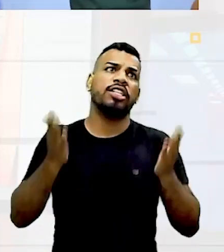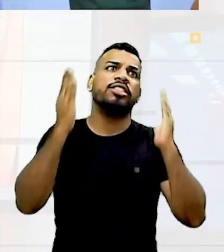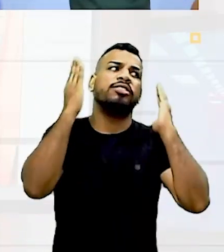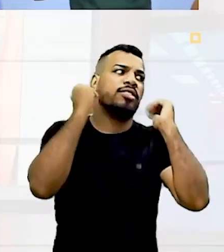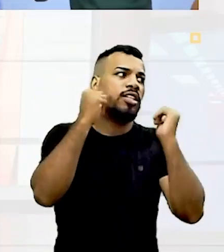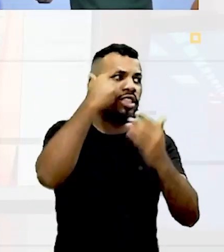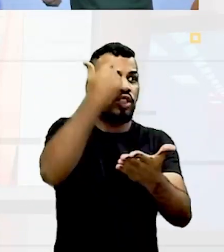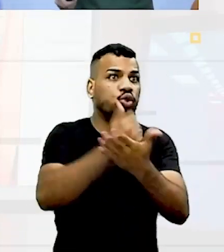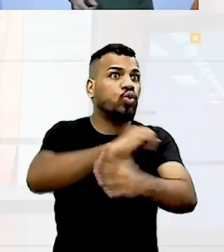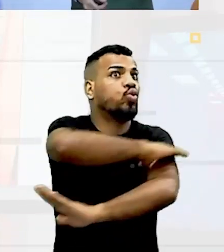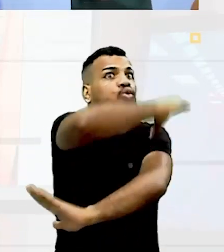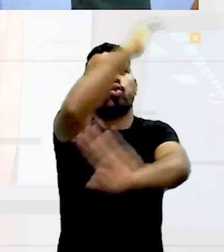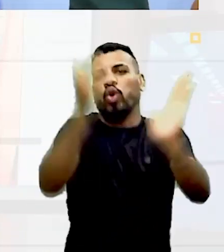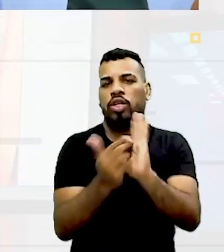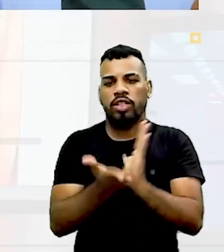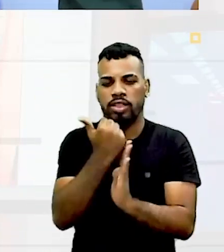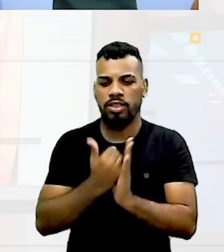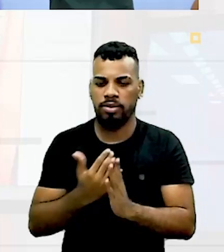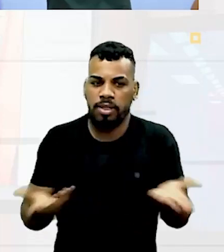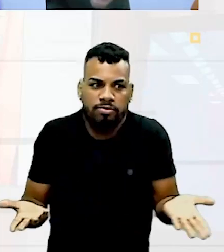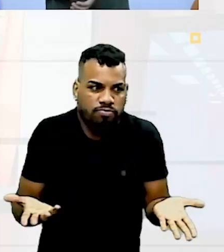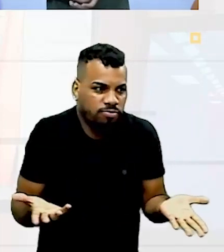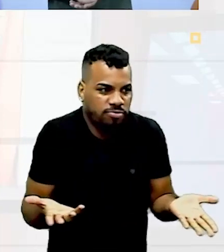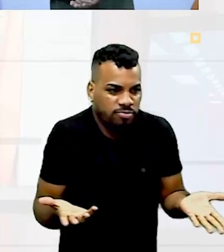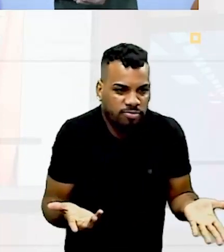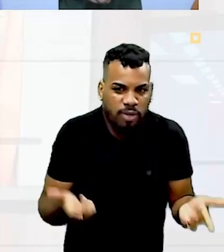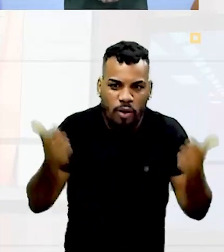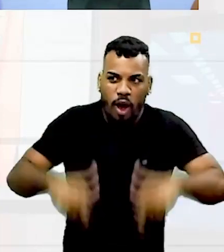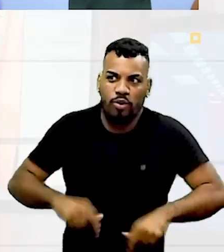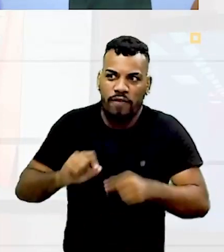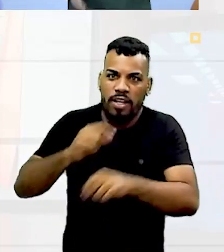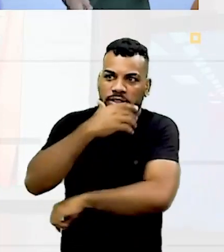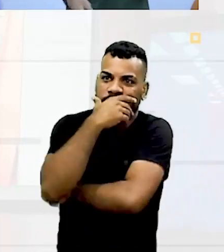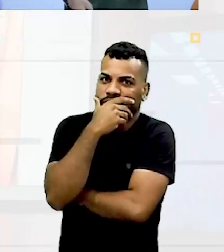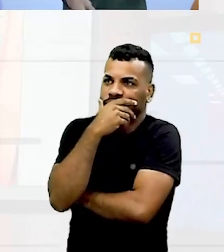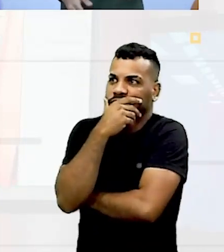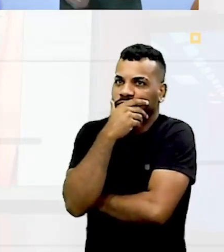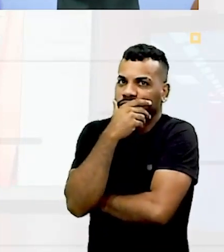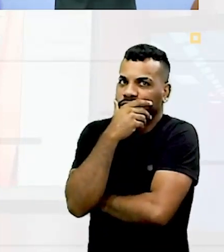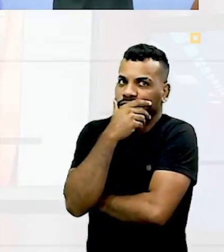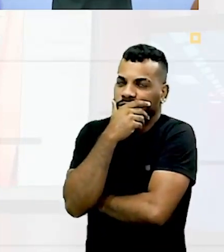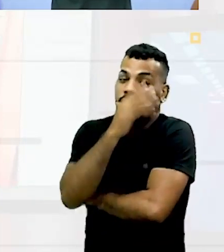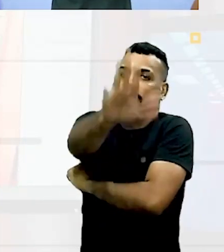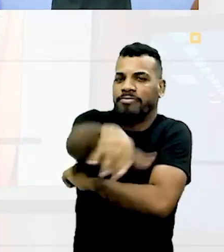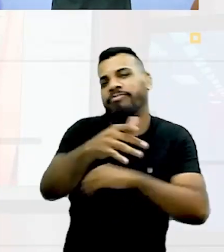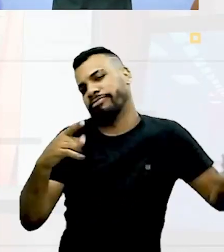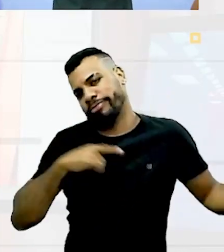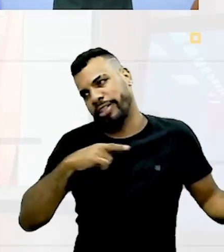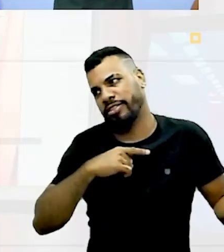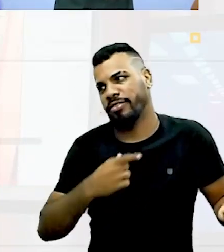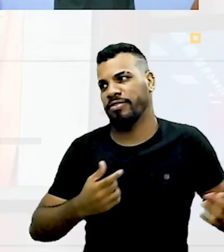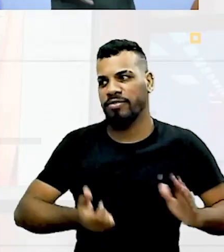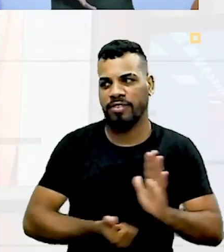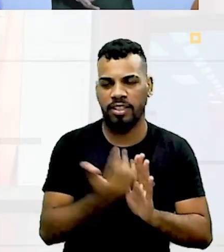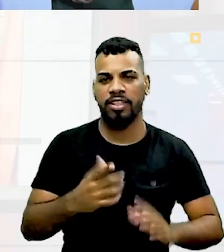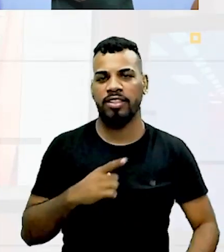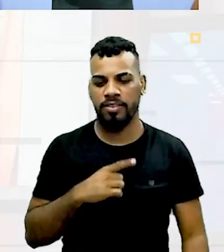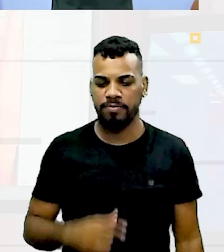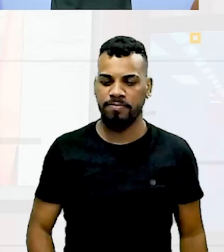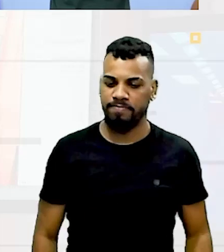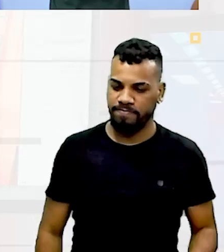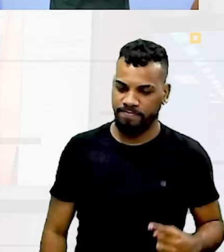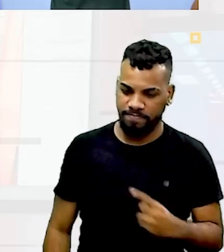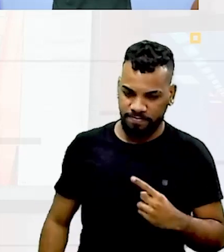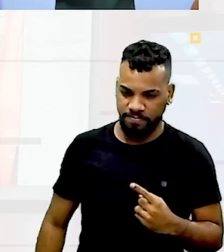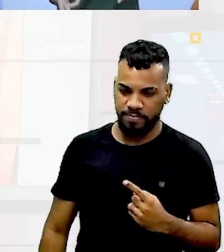animação, mas onde é que eu faço? Bom, tem vários tipos. Tem o Blender, que ele é